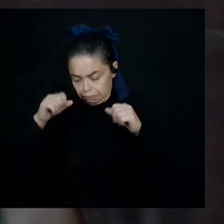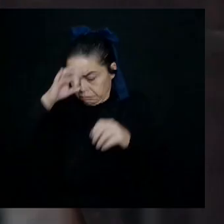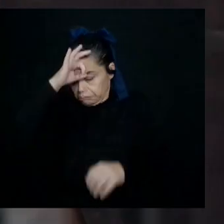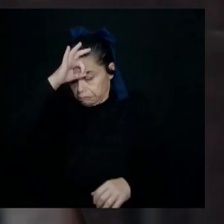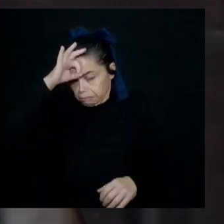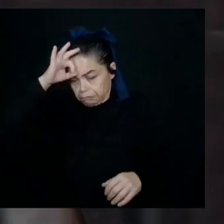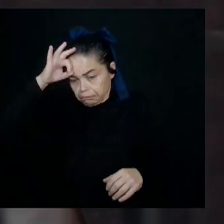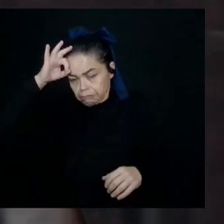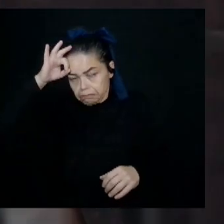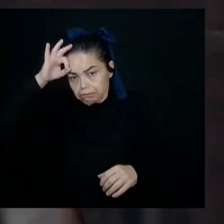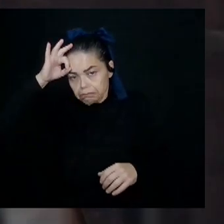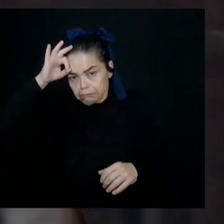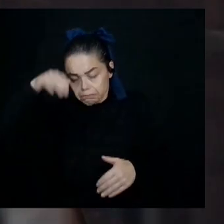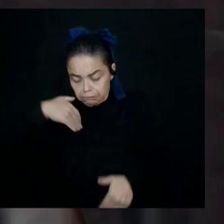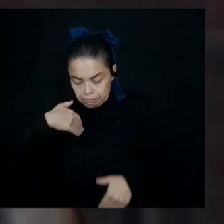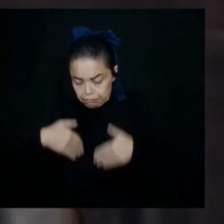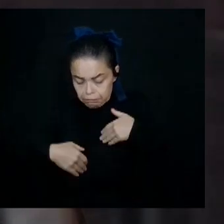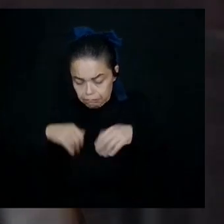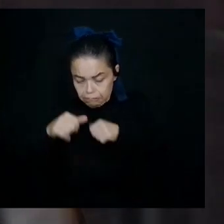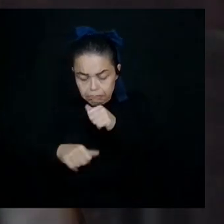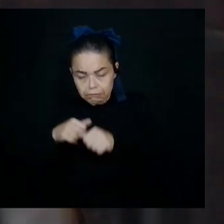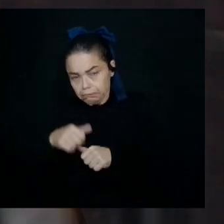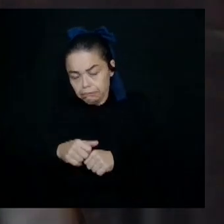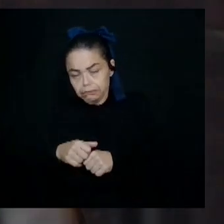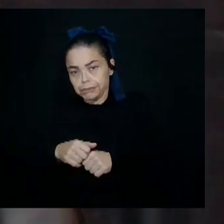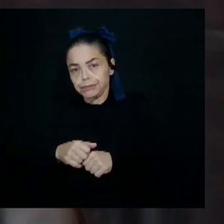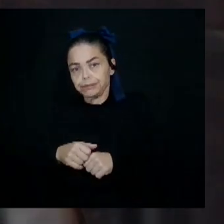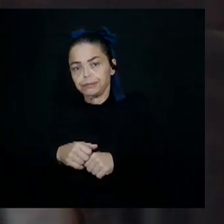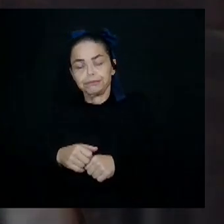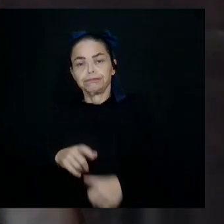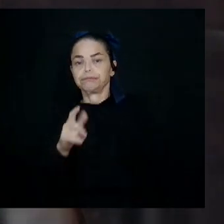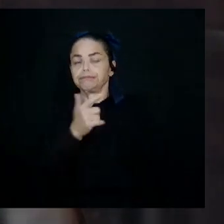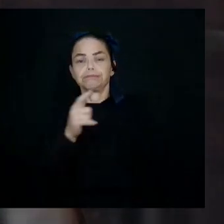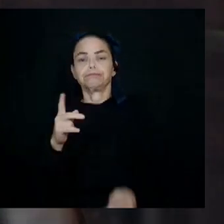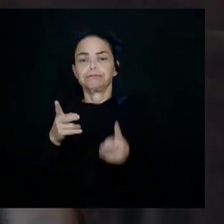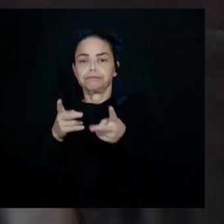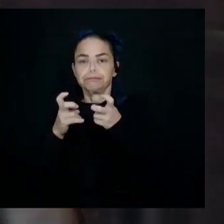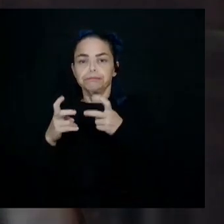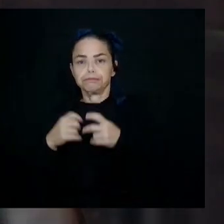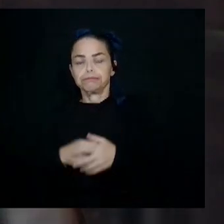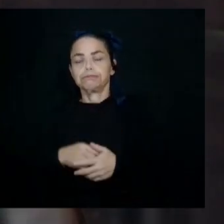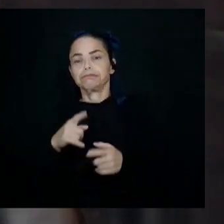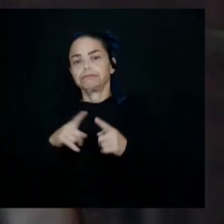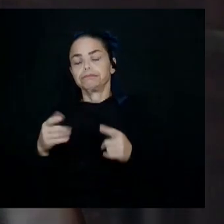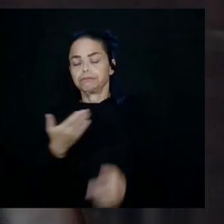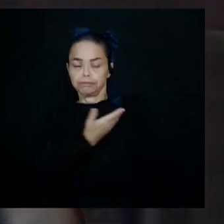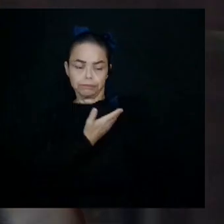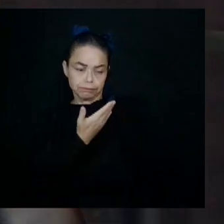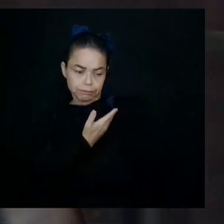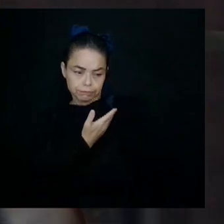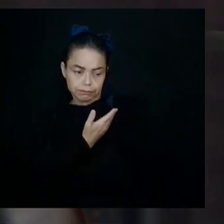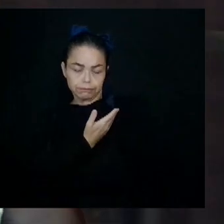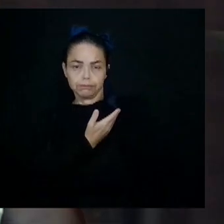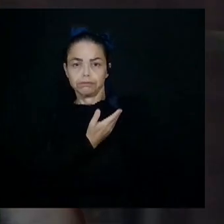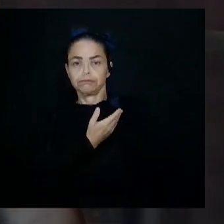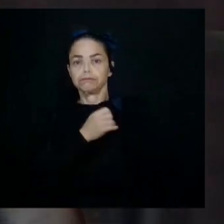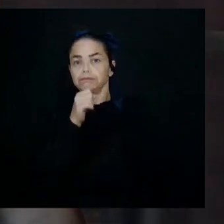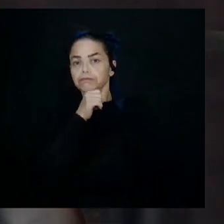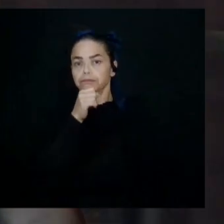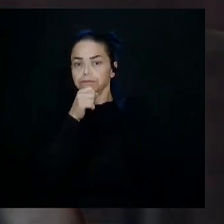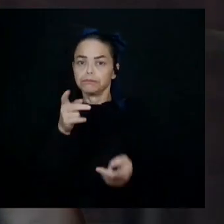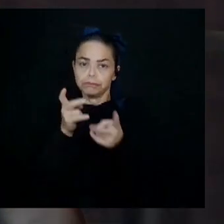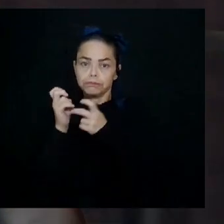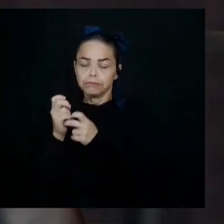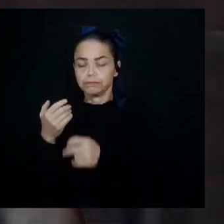corpo está mudando, mas a cabeça não está mudando. Então, às vezes, Exato. ela não percebe. Olha isso. Mas o amiguinho mais velho percebe, o